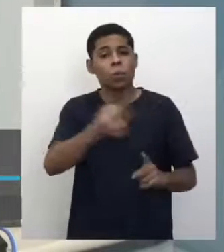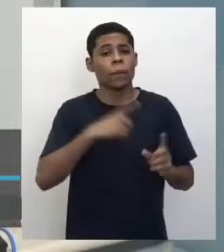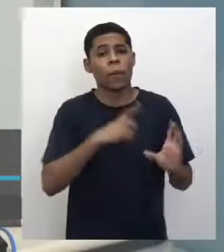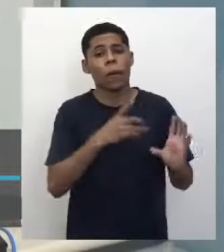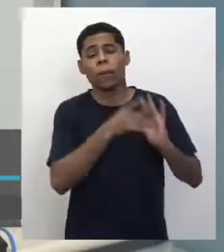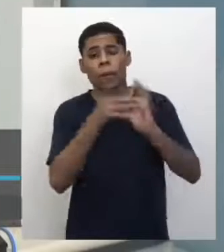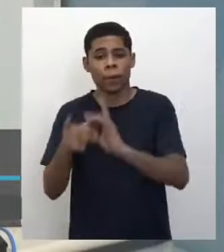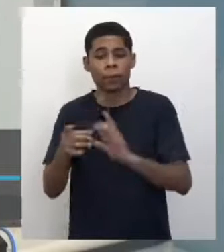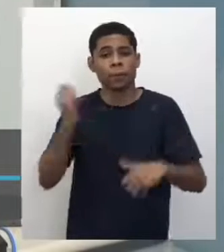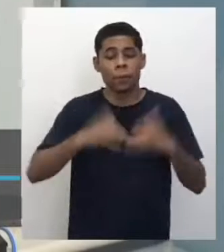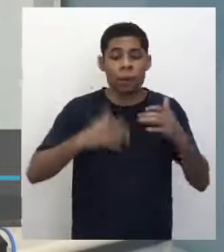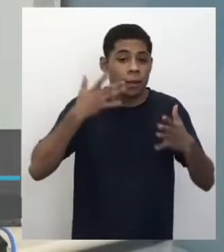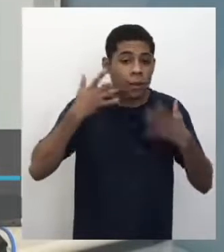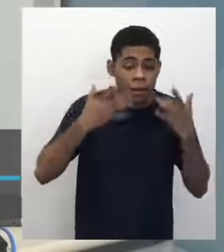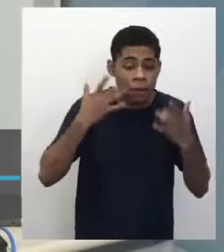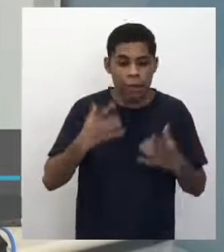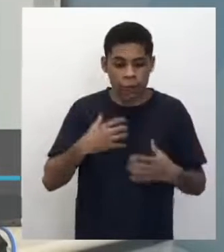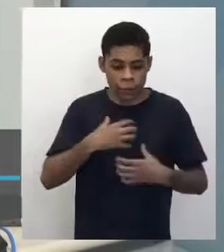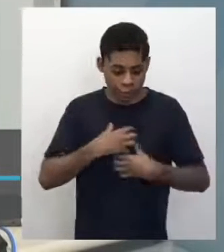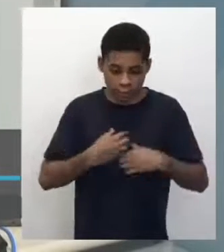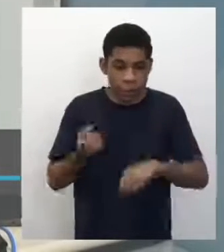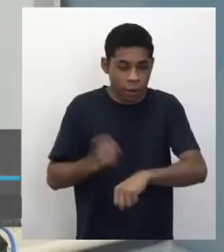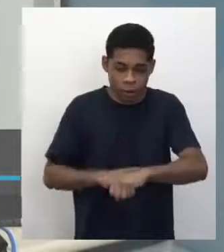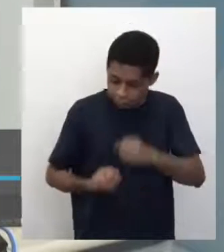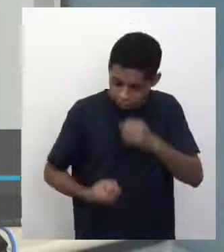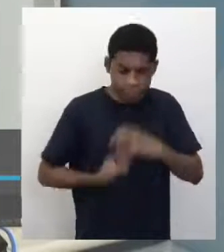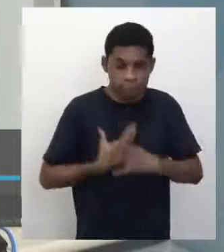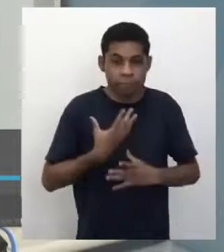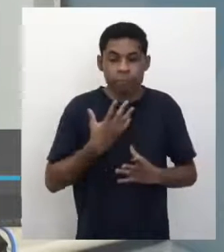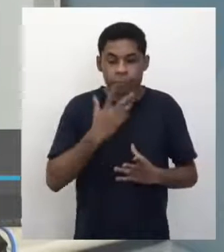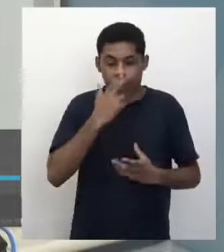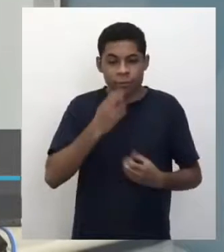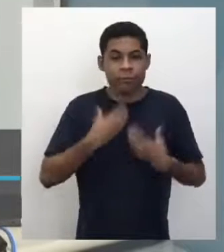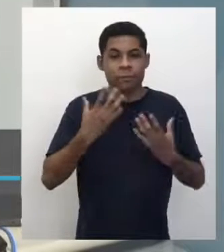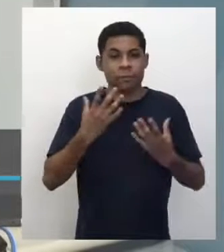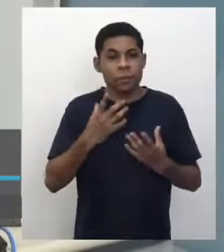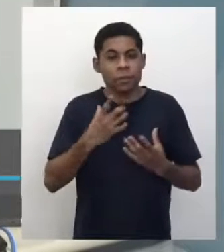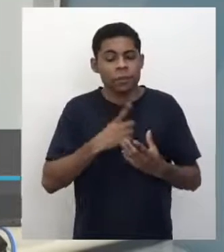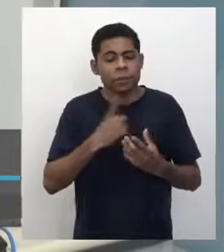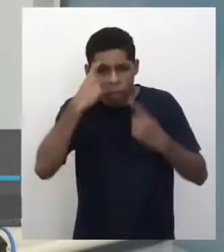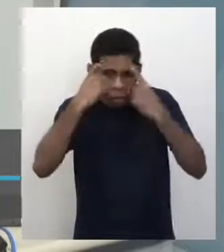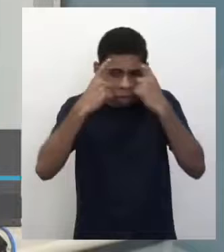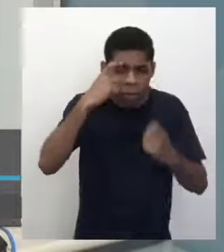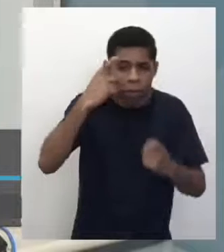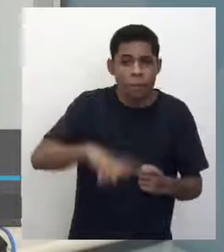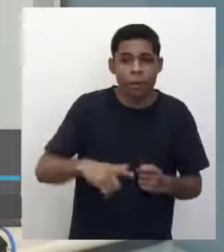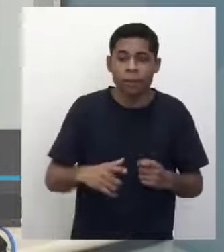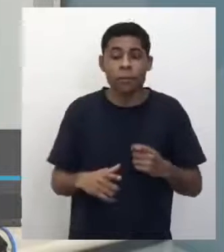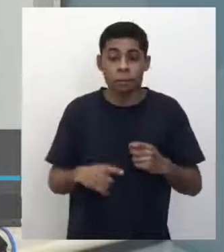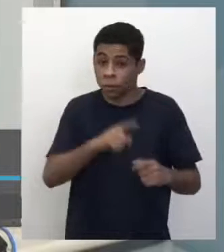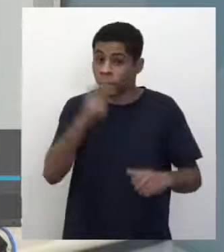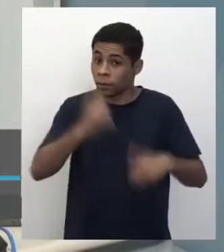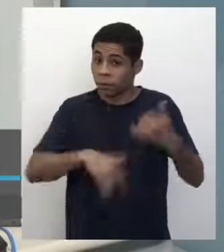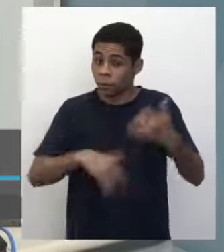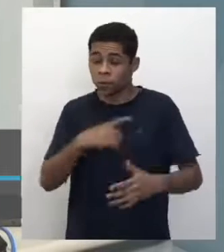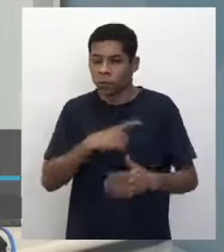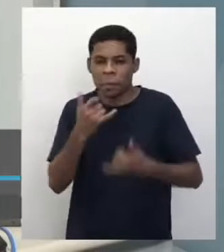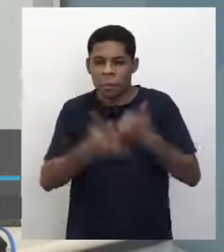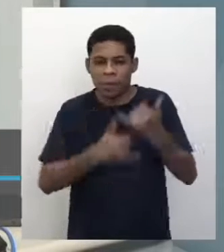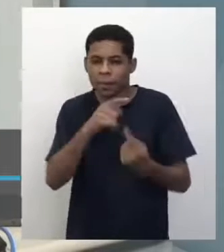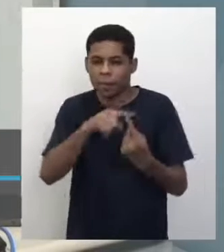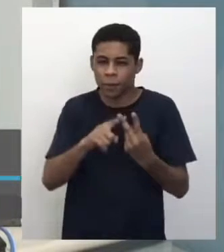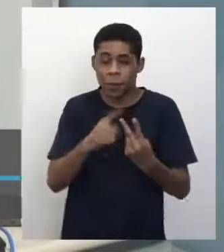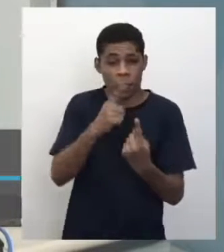está falando sobre teatro, sobre improviso, sobre processo de criação. E a gente fez rapidamente 2 brincadeiras de processo de criação.